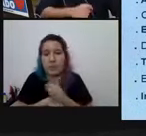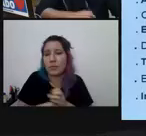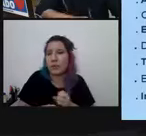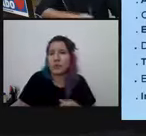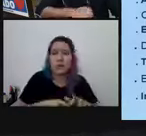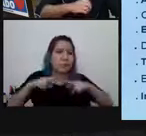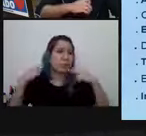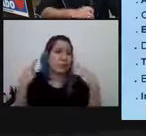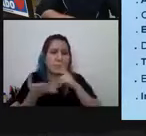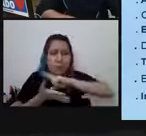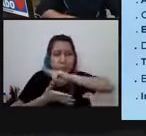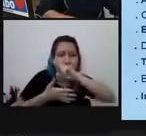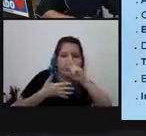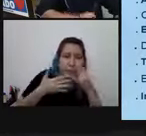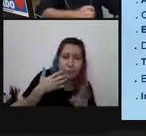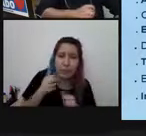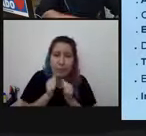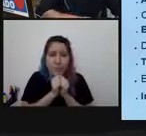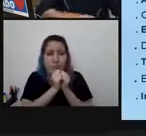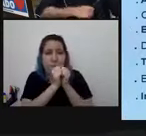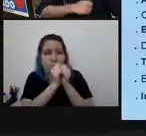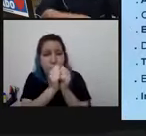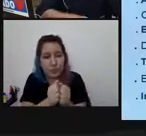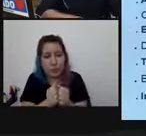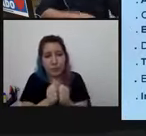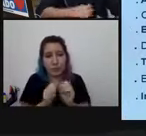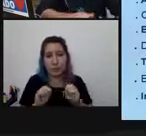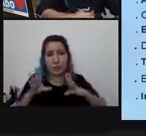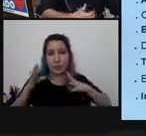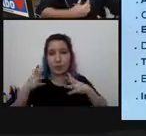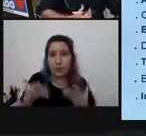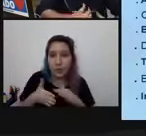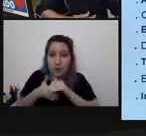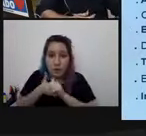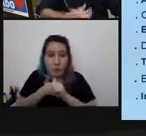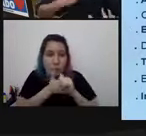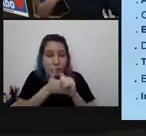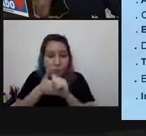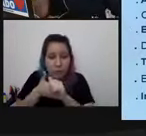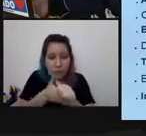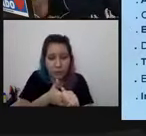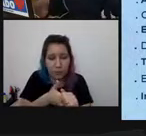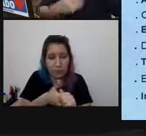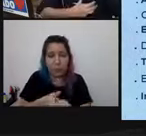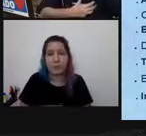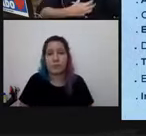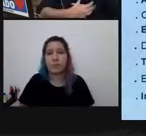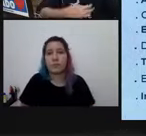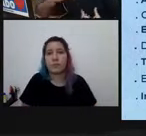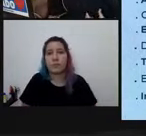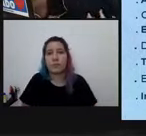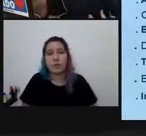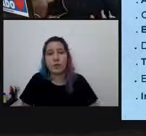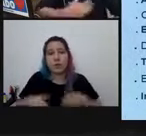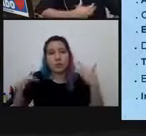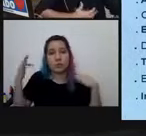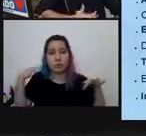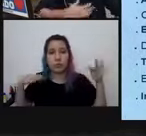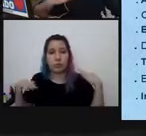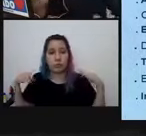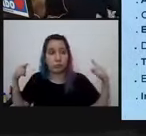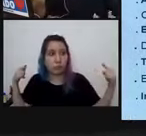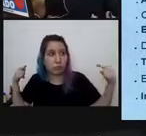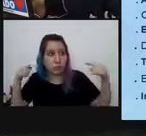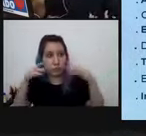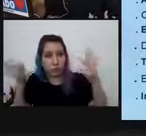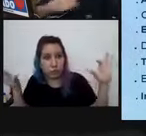restaurantes, bares, quiosques, marinas, espaços de eventos, guias e agências de turismo. Tem que ter integração, tem que se conectar, a